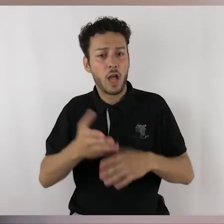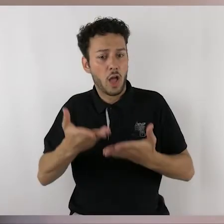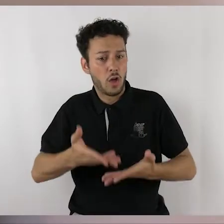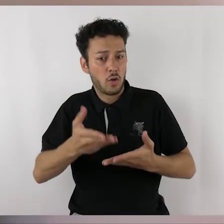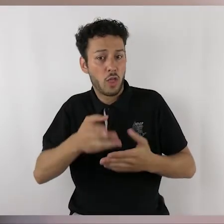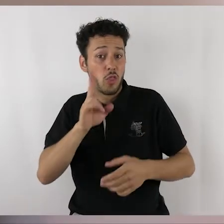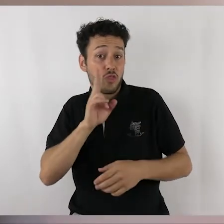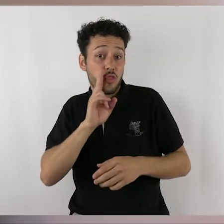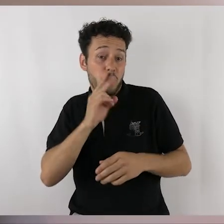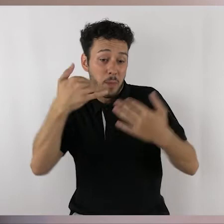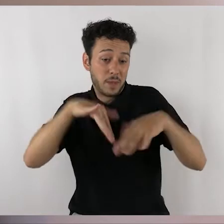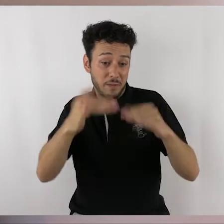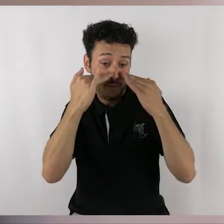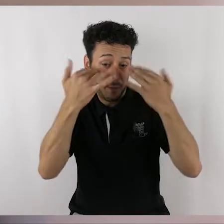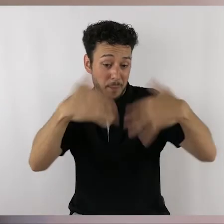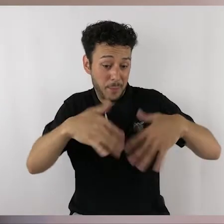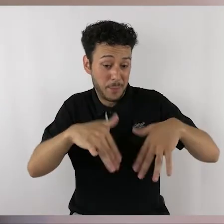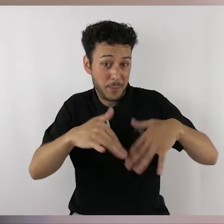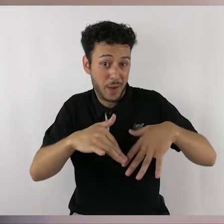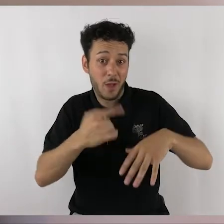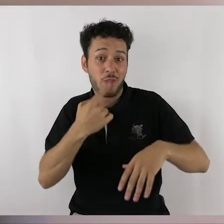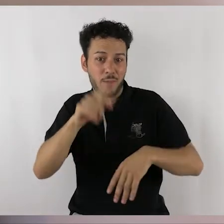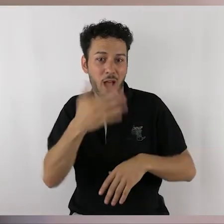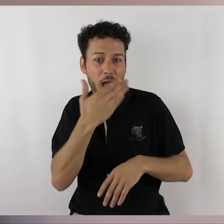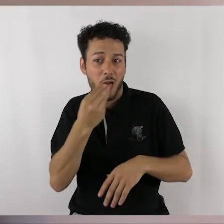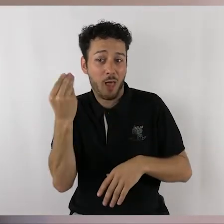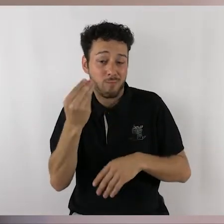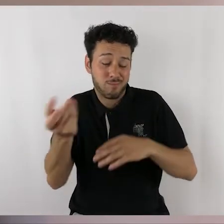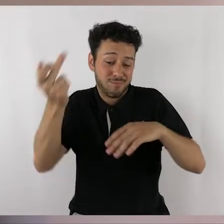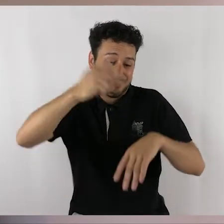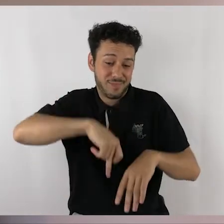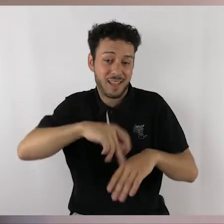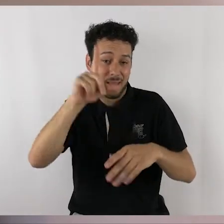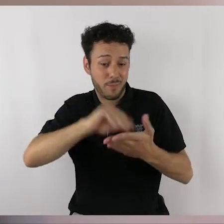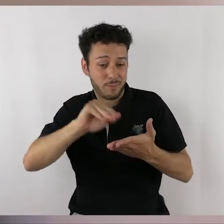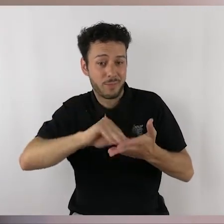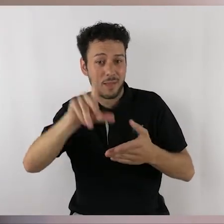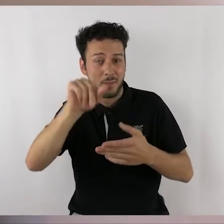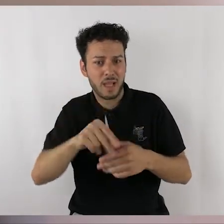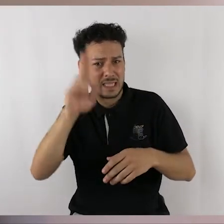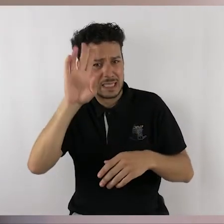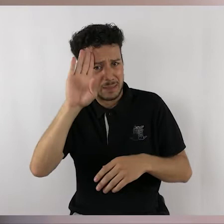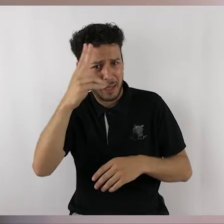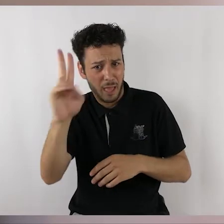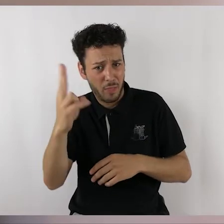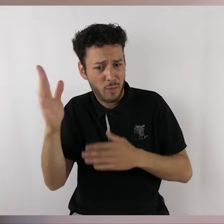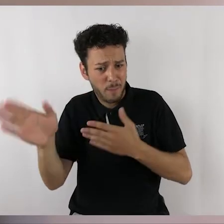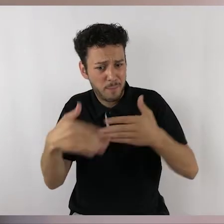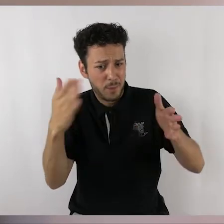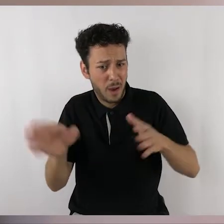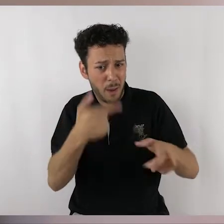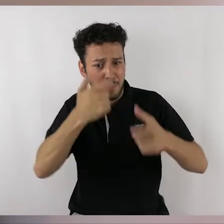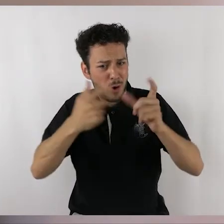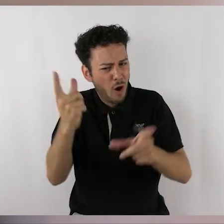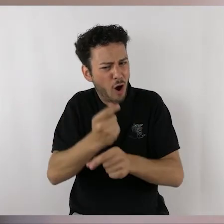o elemento tempo portadora de más notícias mas está prestes a acontecer o regresso às aulas e ao escritório sabia que é ser segunda época